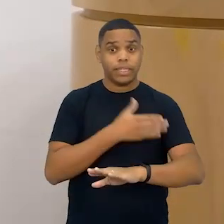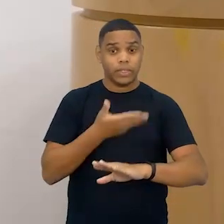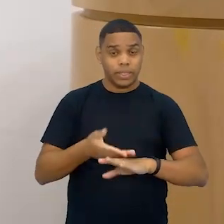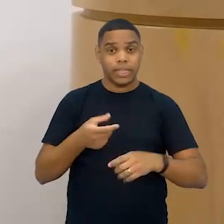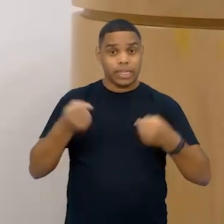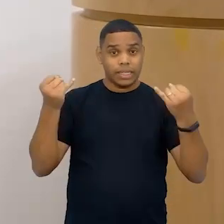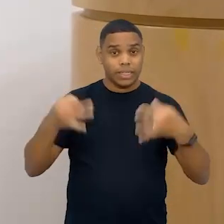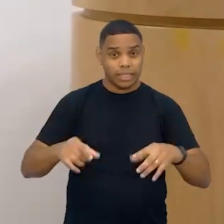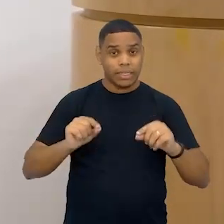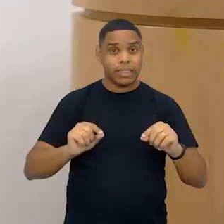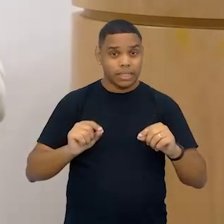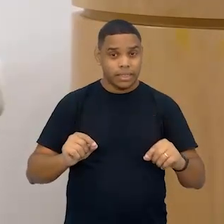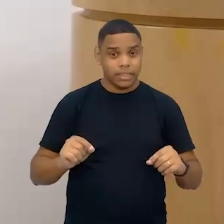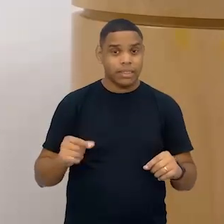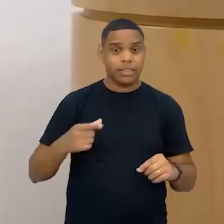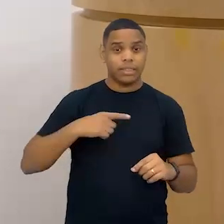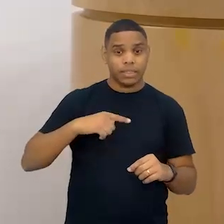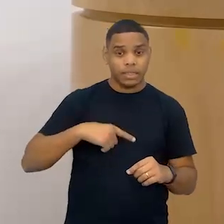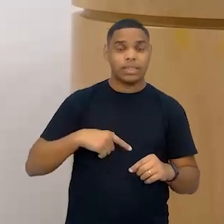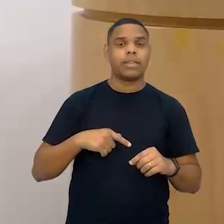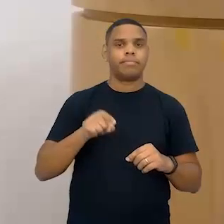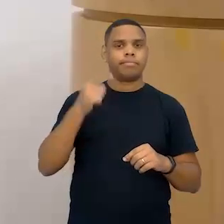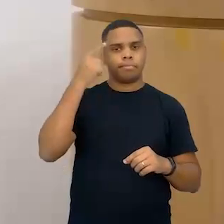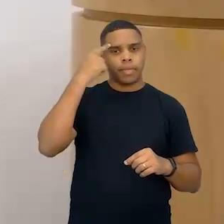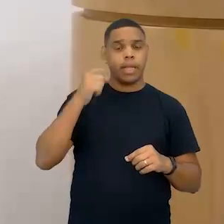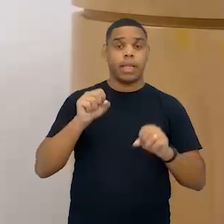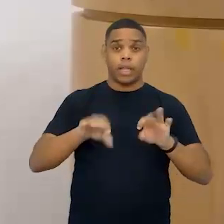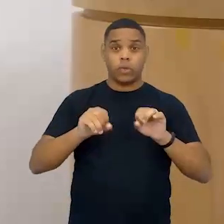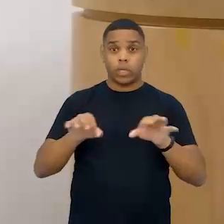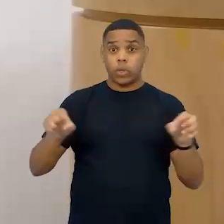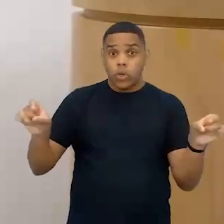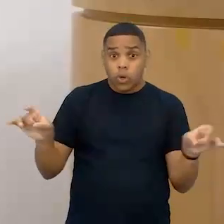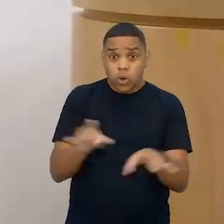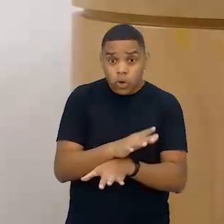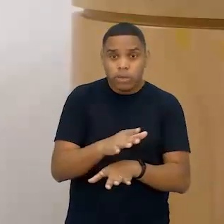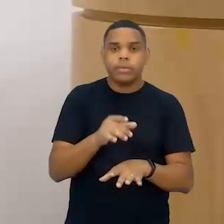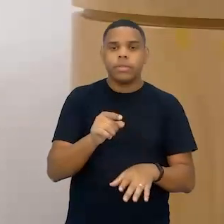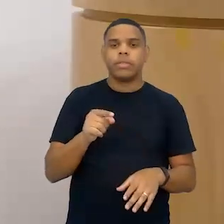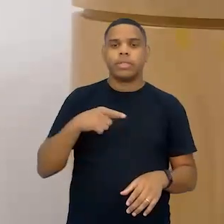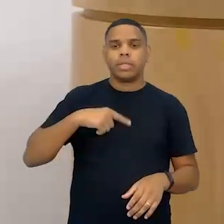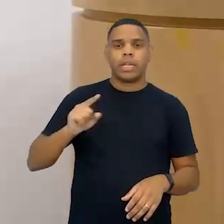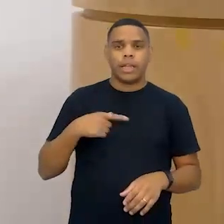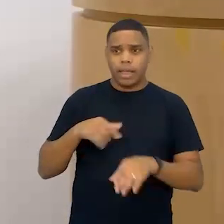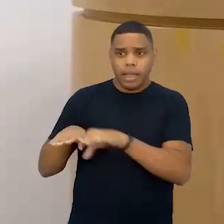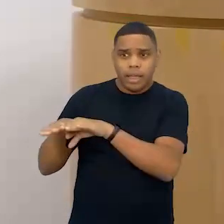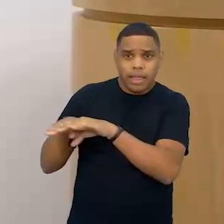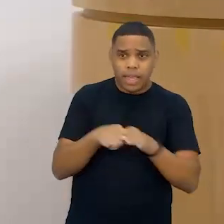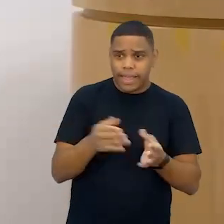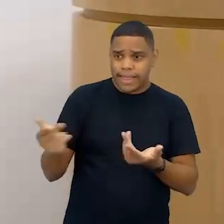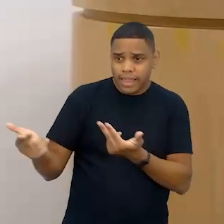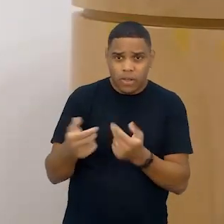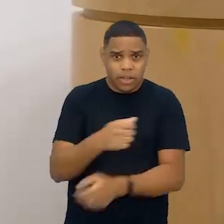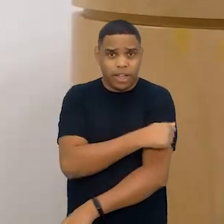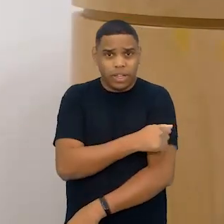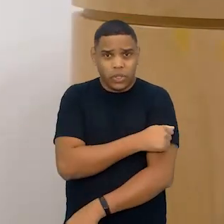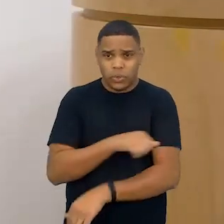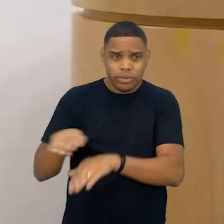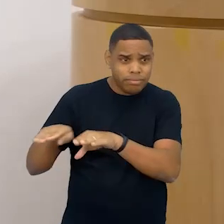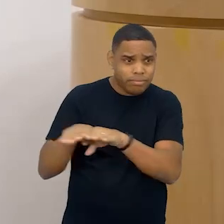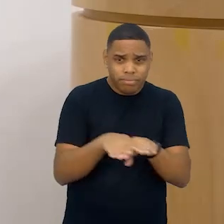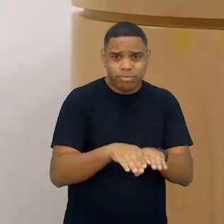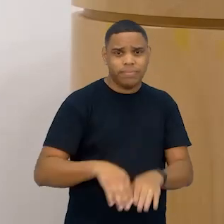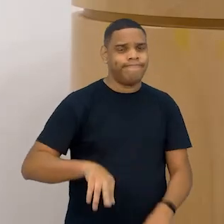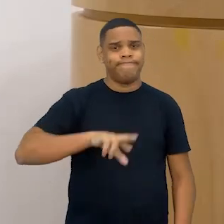tem que falar que a gente tem que considerar que o nosso público, ele não é homogêneo. A gente fala isso na educação desde